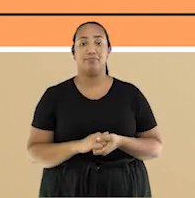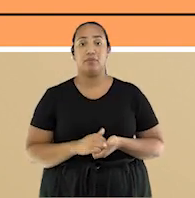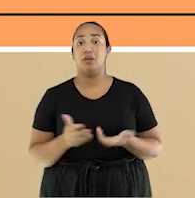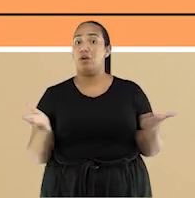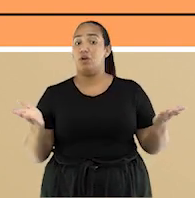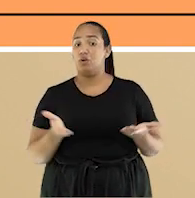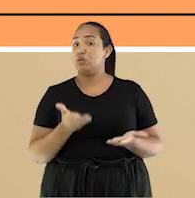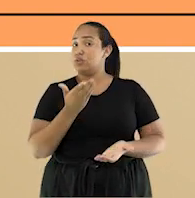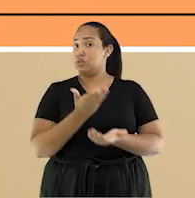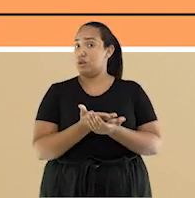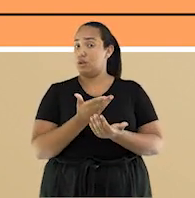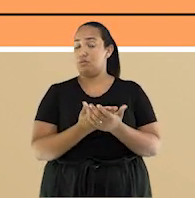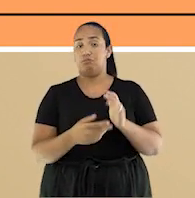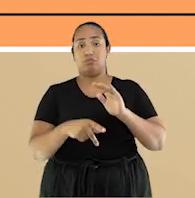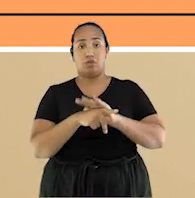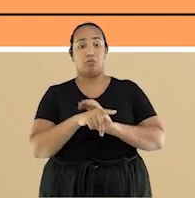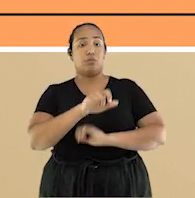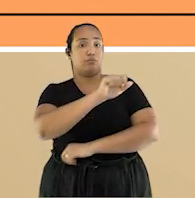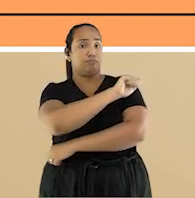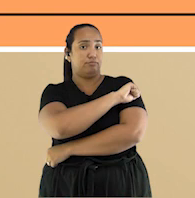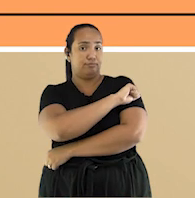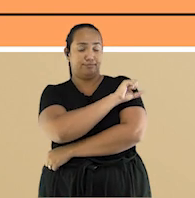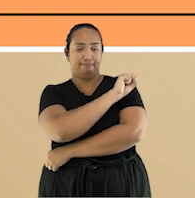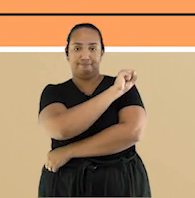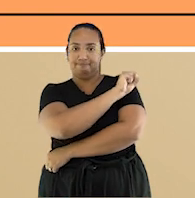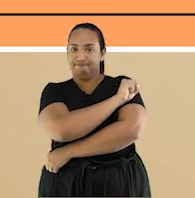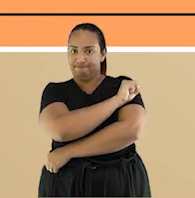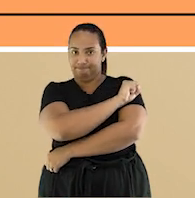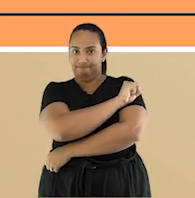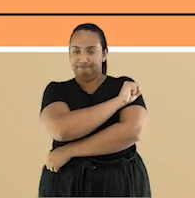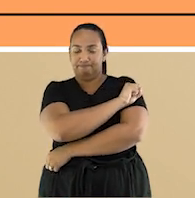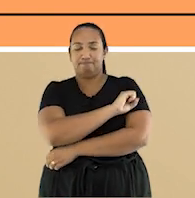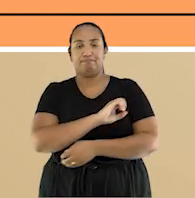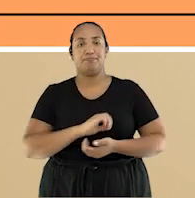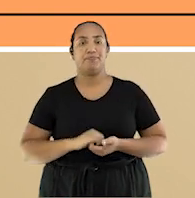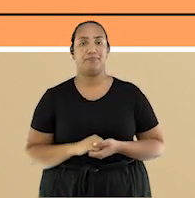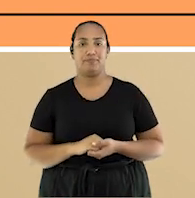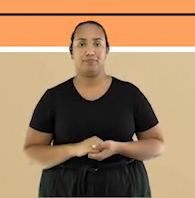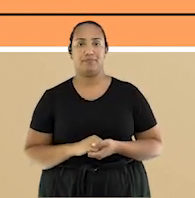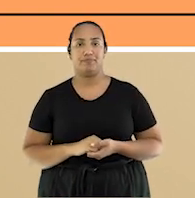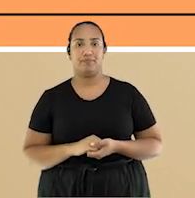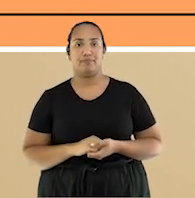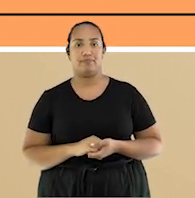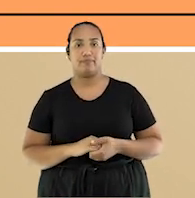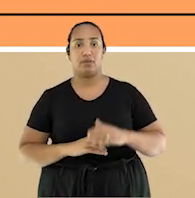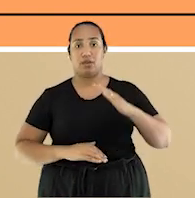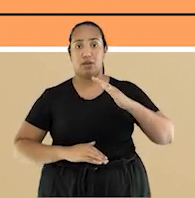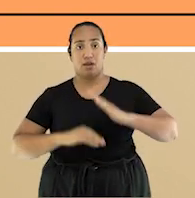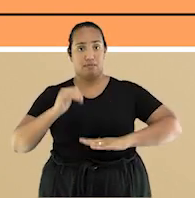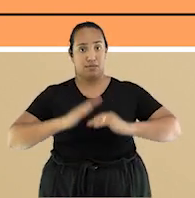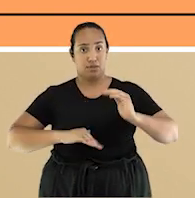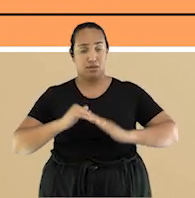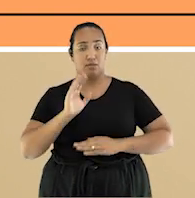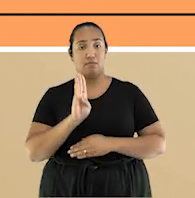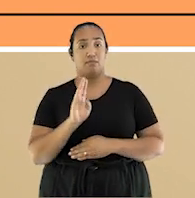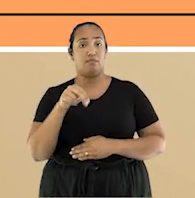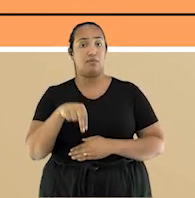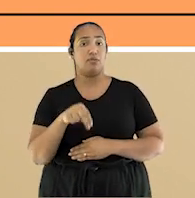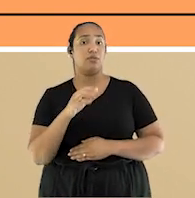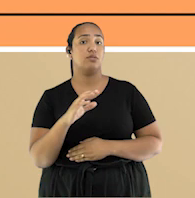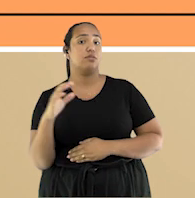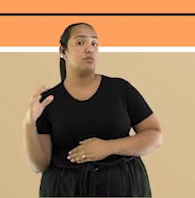destinada aos estudantes do 8º ano do ensino fundamental e trabalhará com a seguinte habilidade da